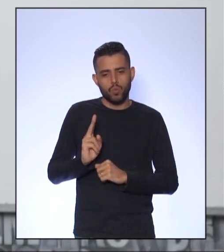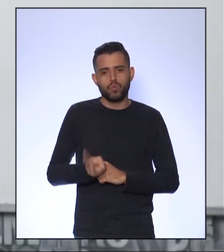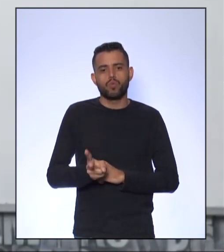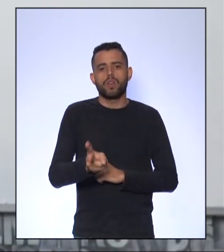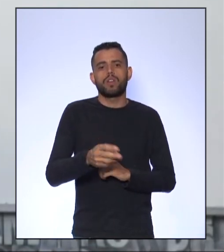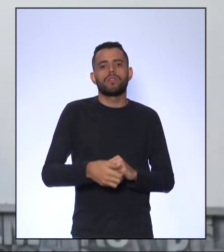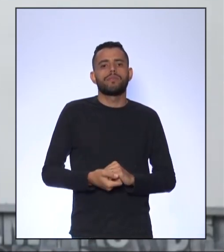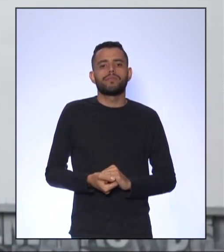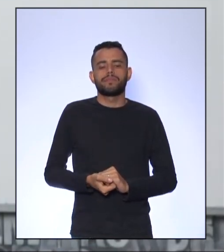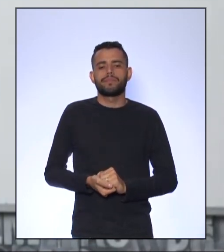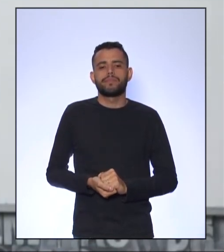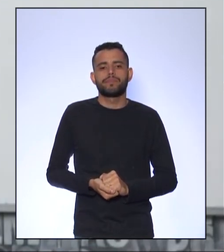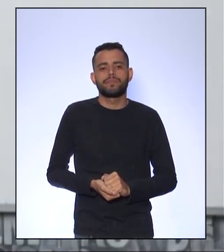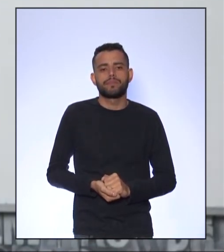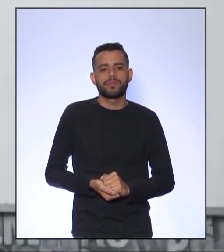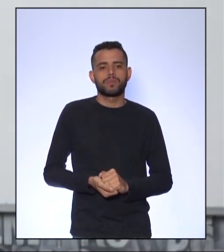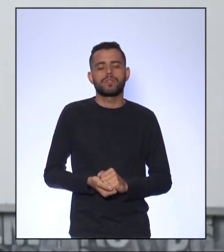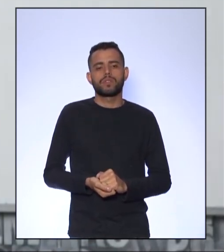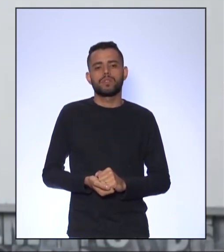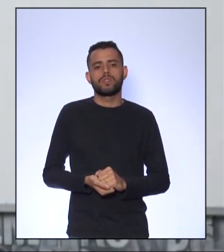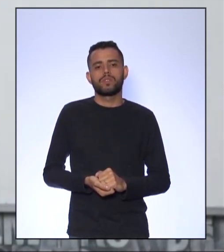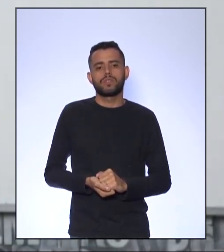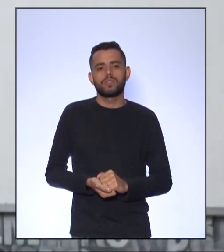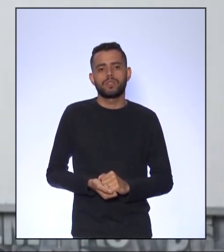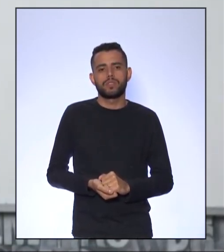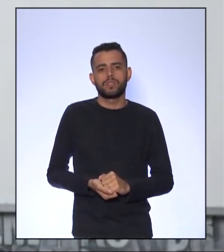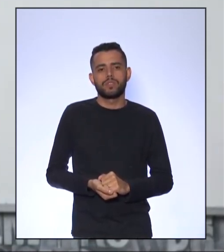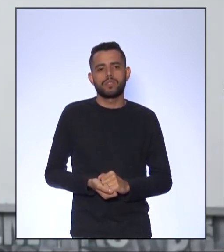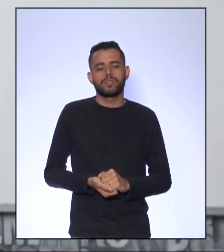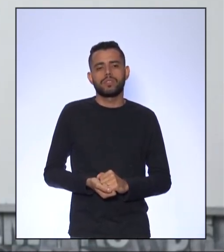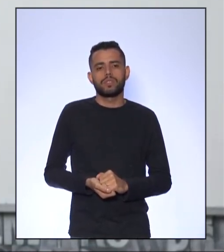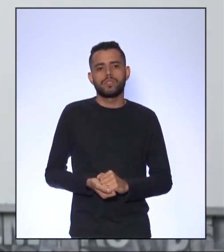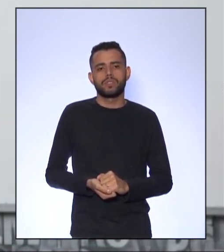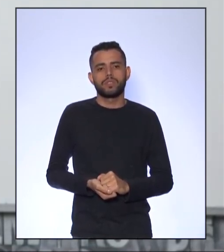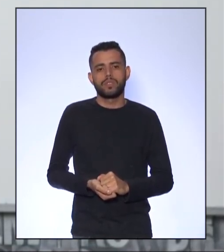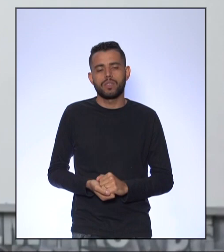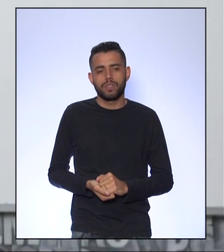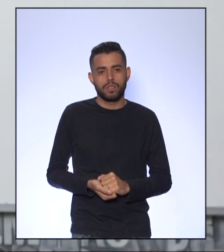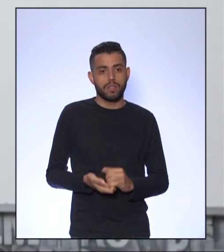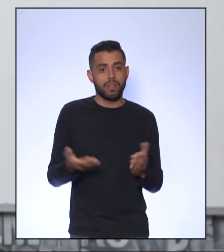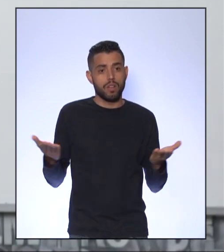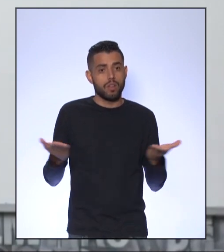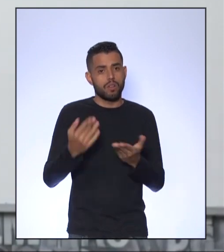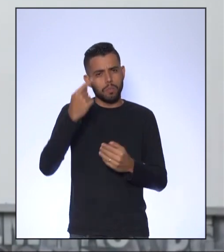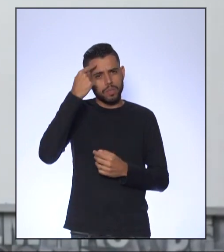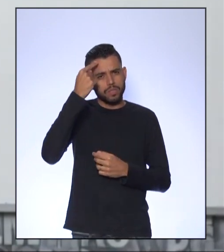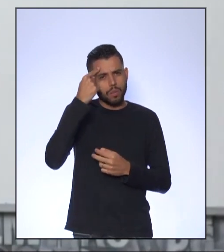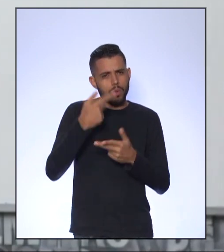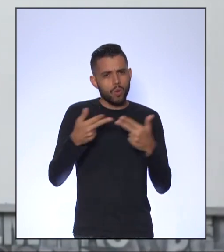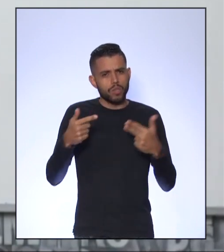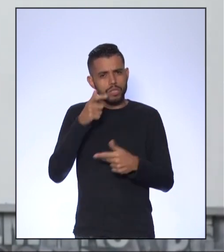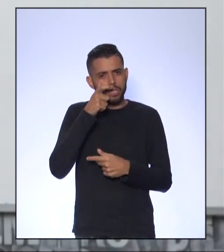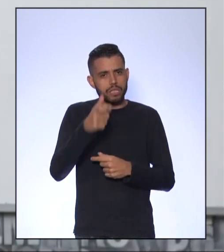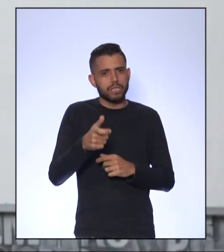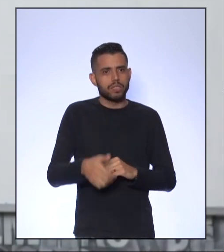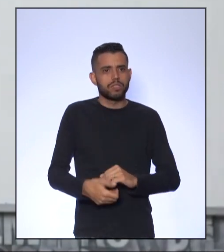aqui. Agora, vamos pensar em um negócio bem interessante.